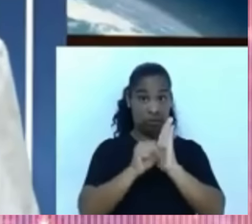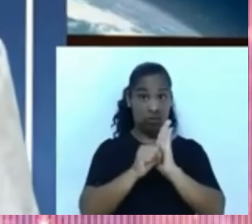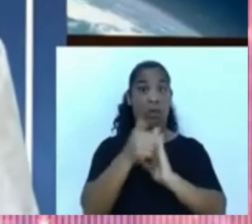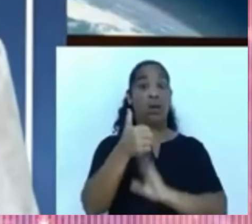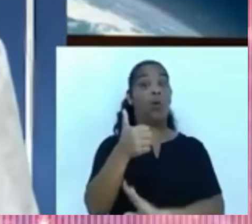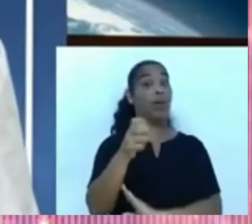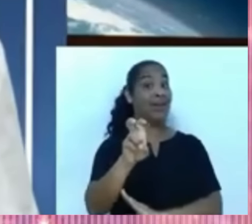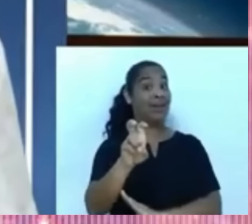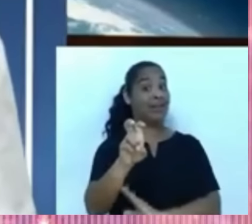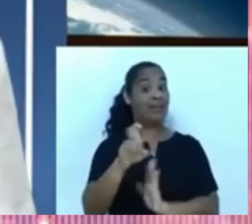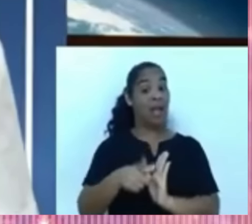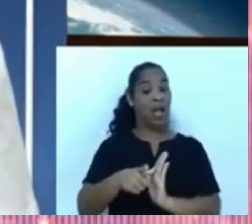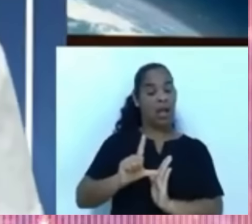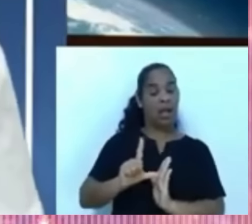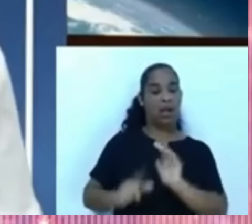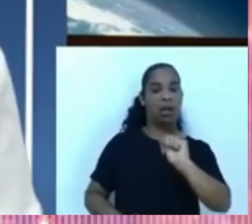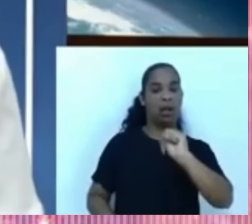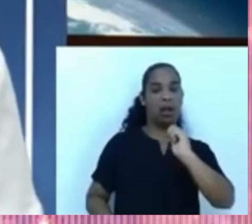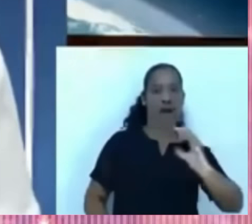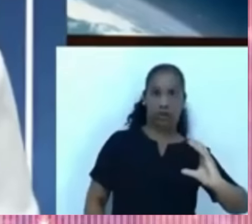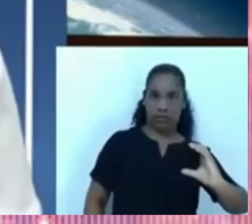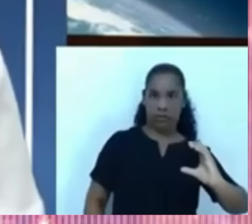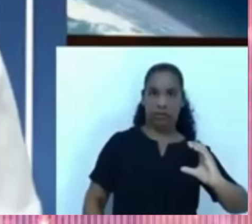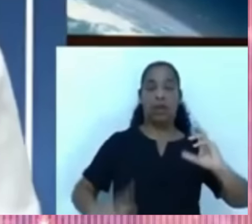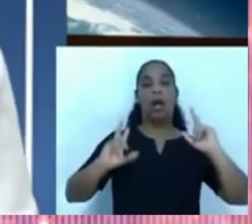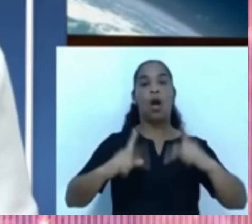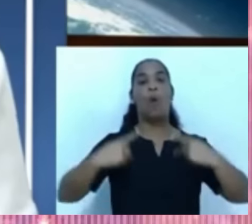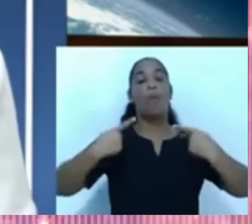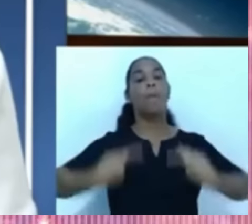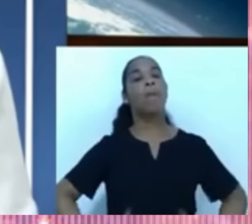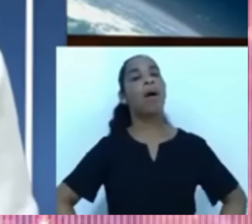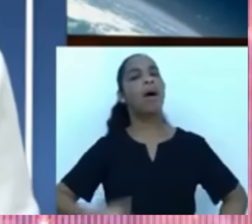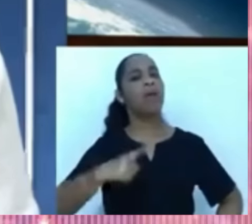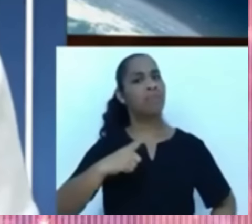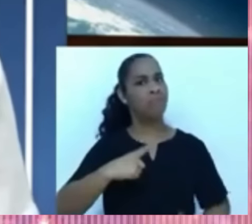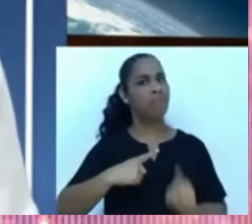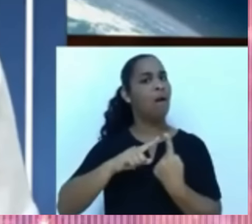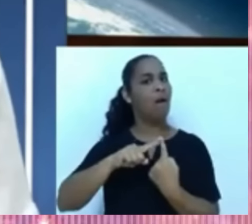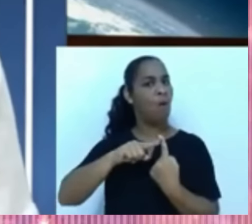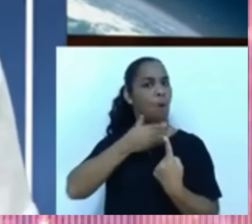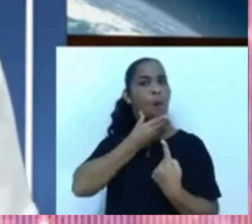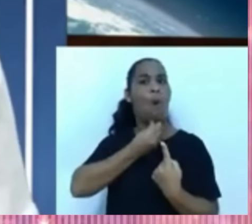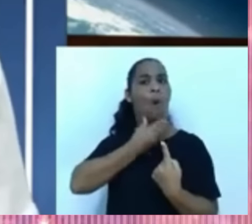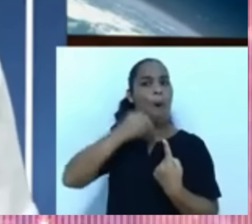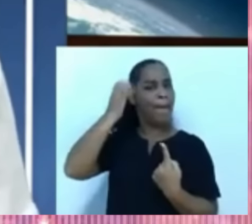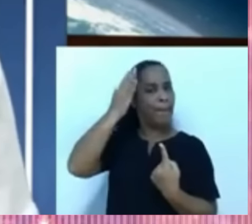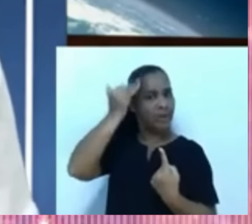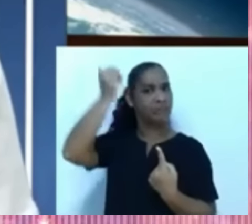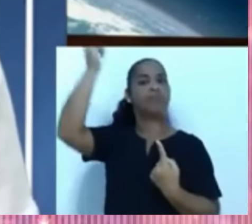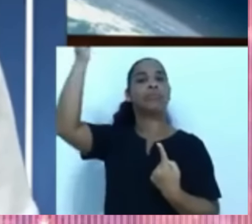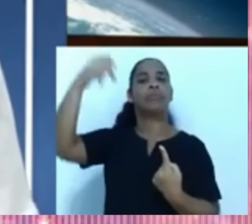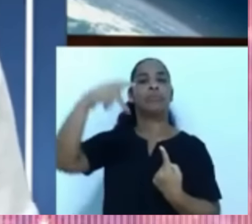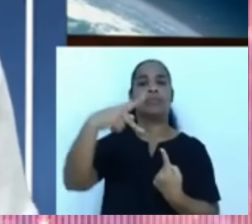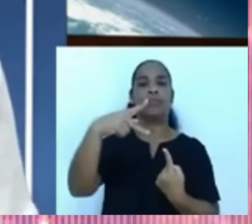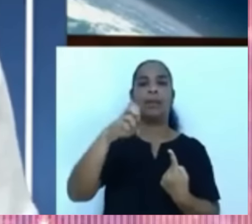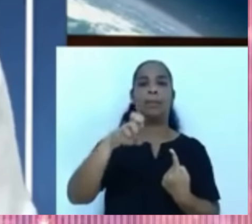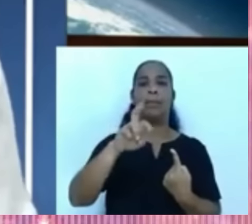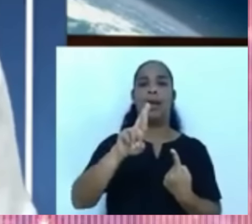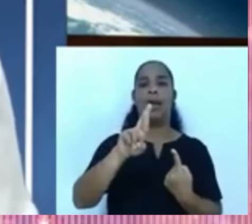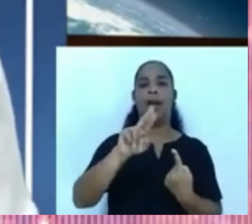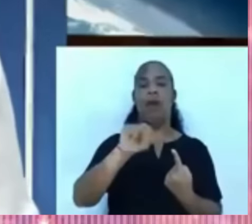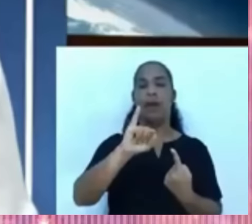crist a humanidade de conhecer o maior Democrata de todos os tempos Péricles Ele